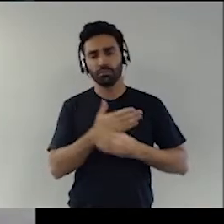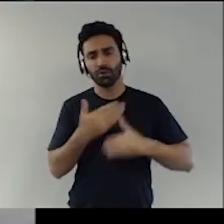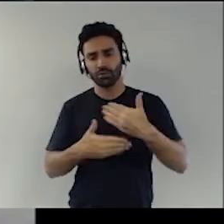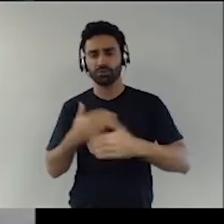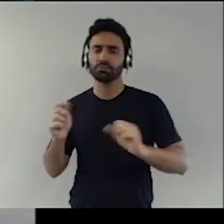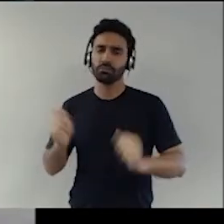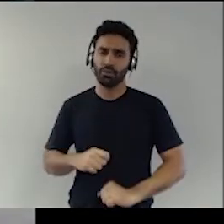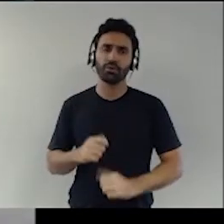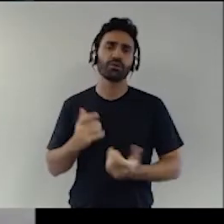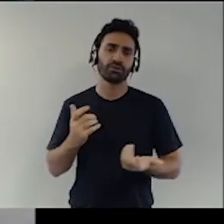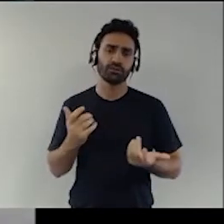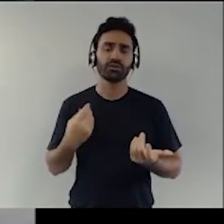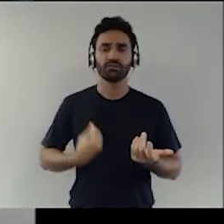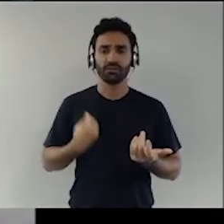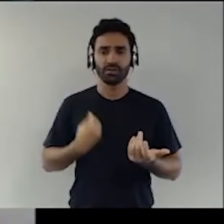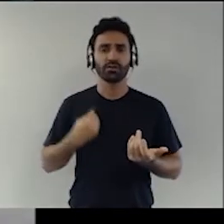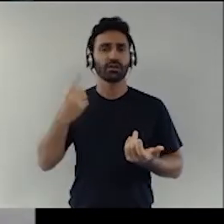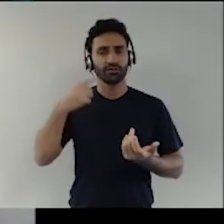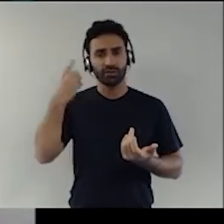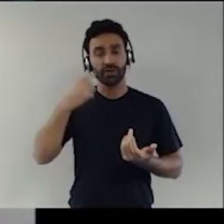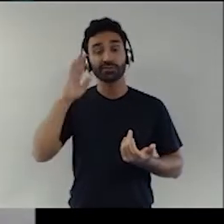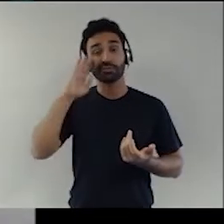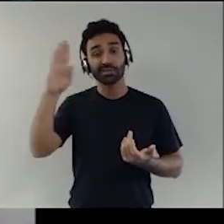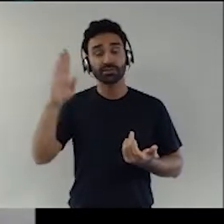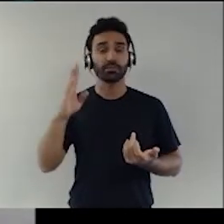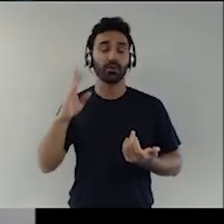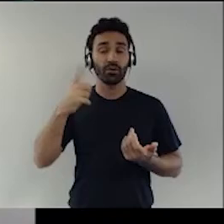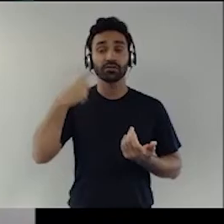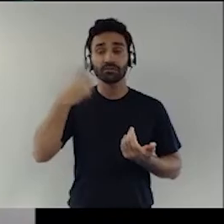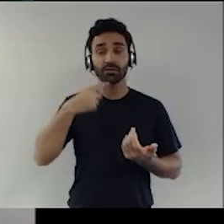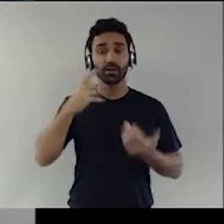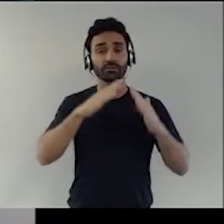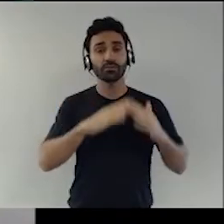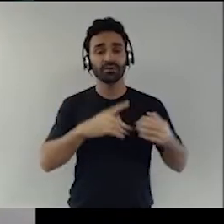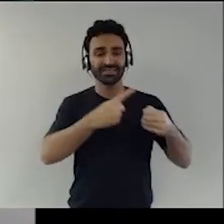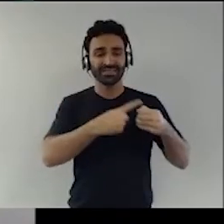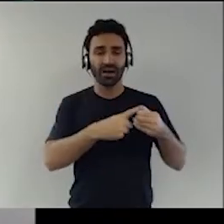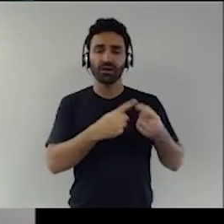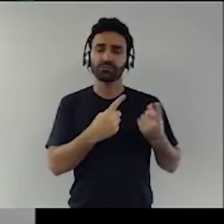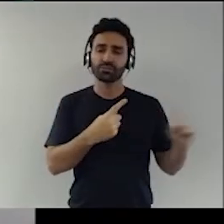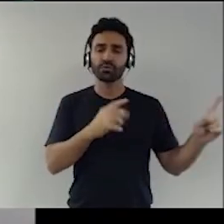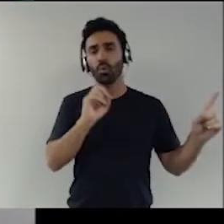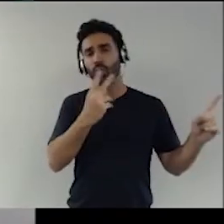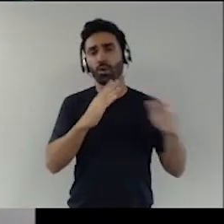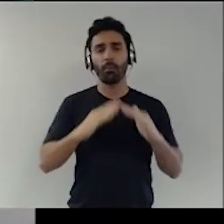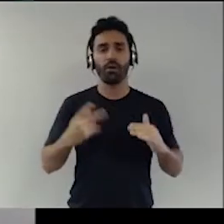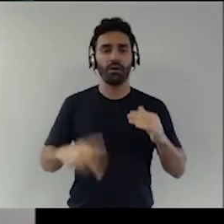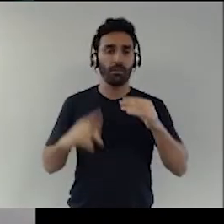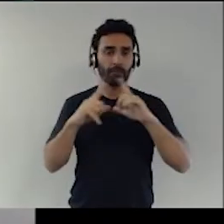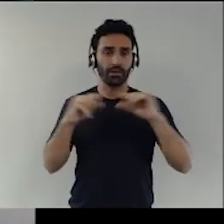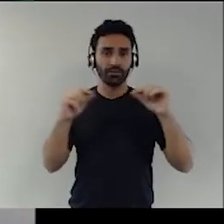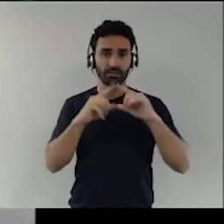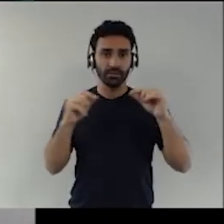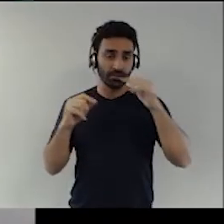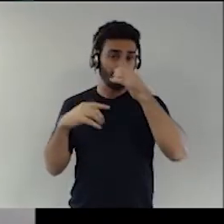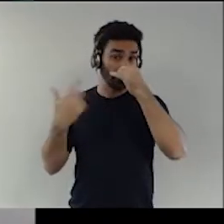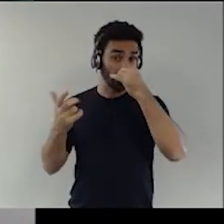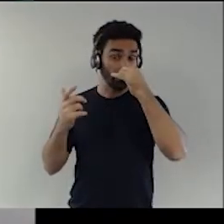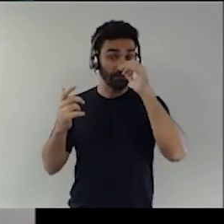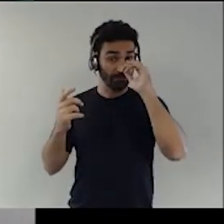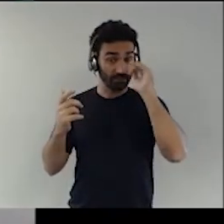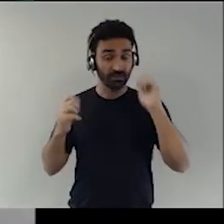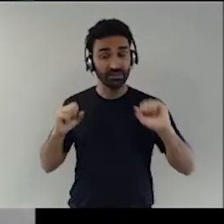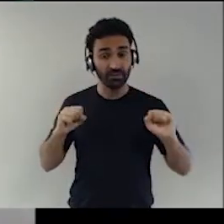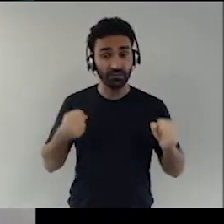do advogado, especialmente o advogado de interior, né, ou o advogado que não mora em Brasília. Então, a defesa, sustentação oral nos